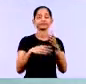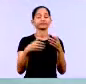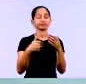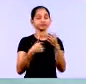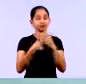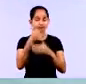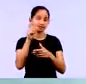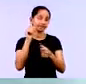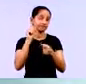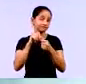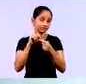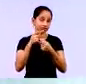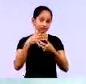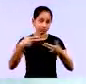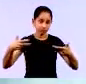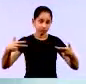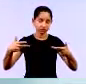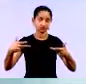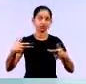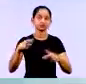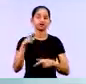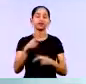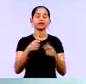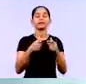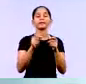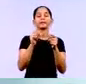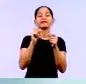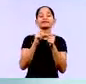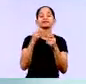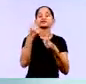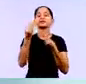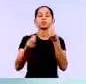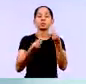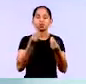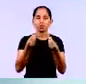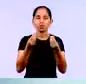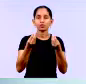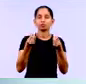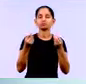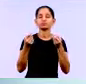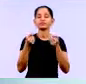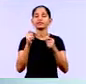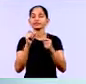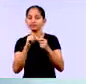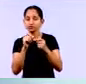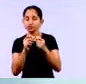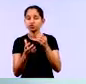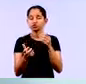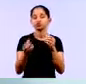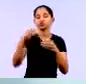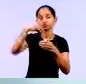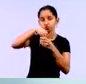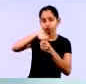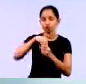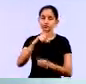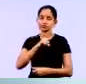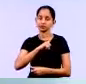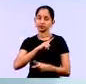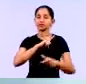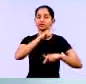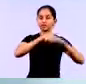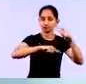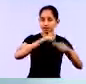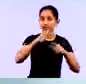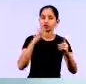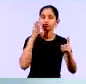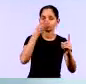Orçamento de produção. Para elaborar o orçamento de produção, ele é composto de mão de obra